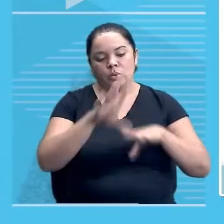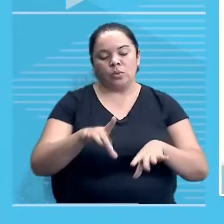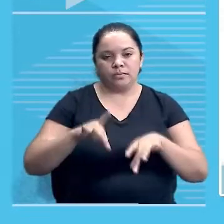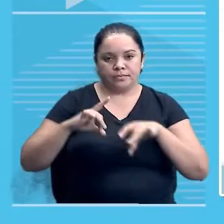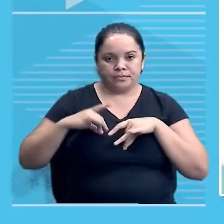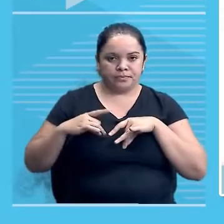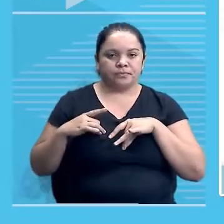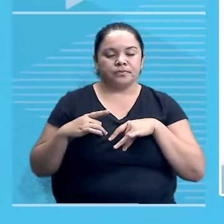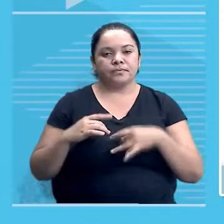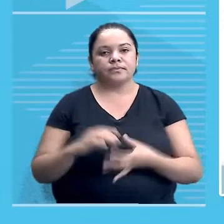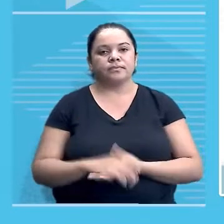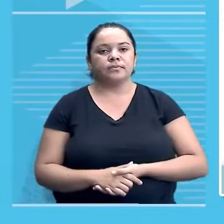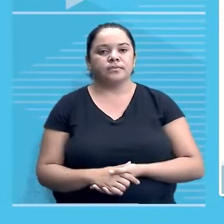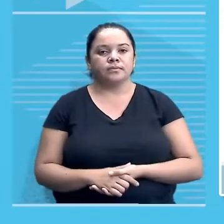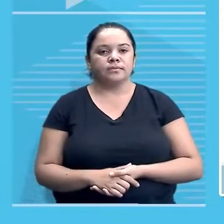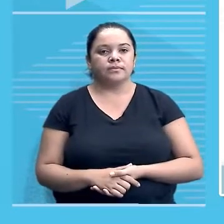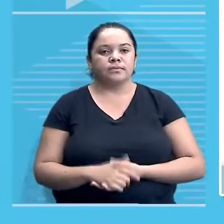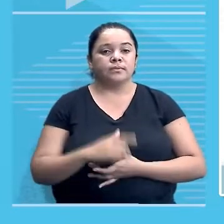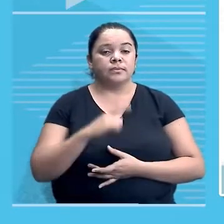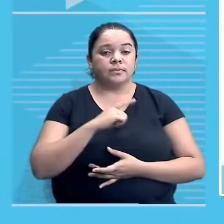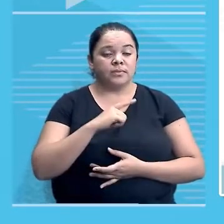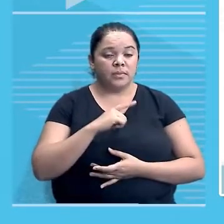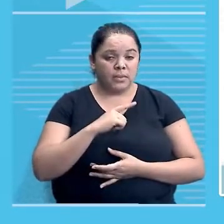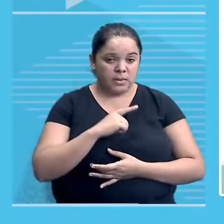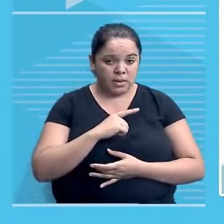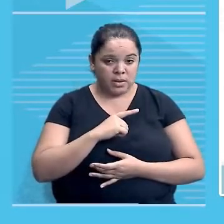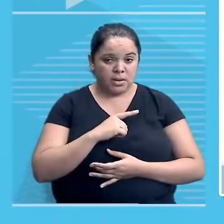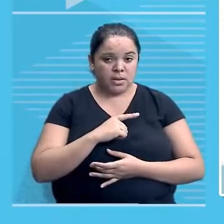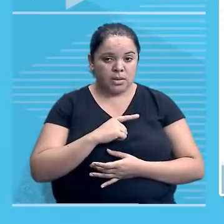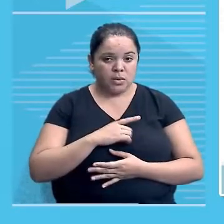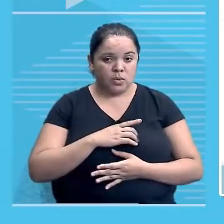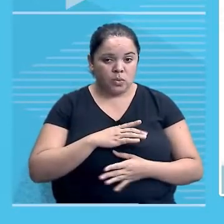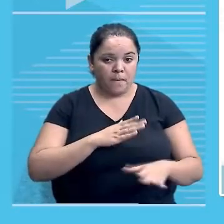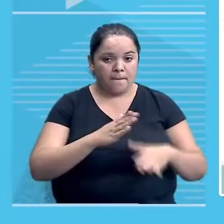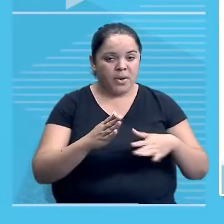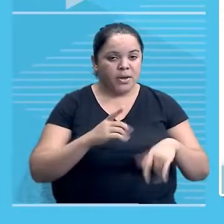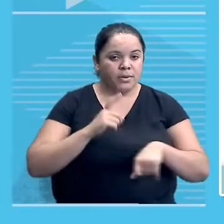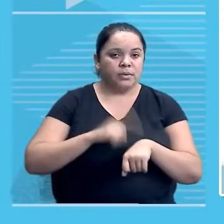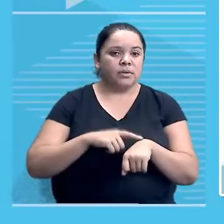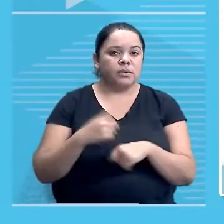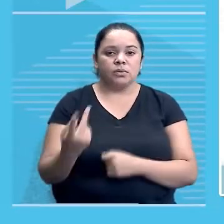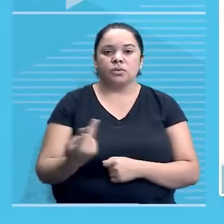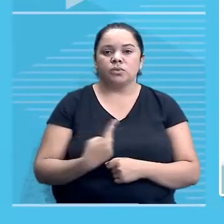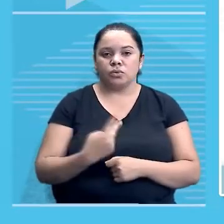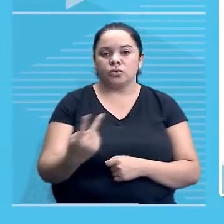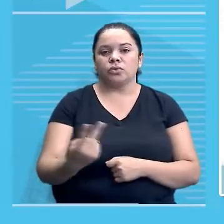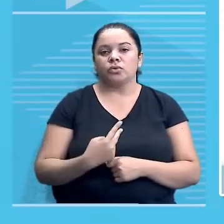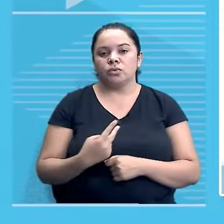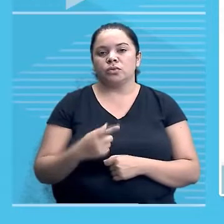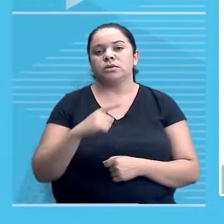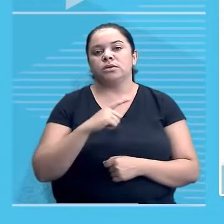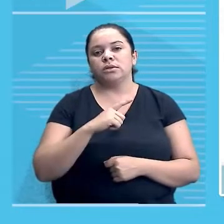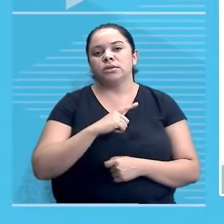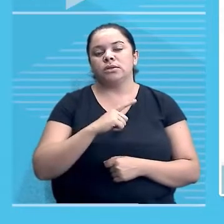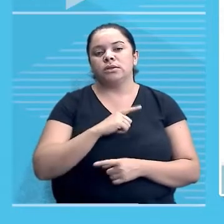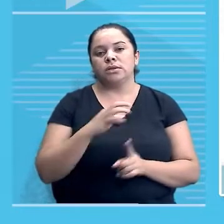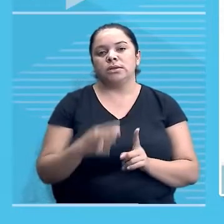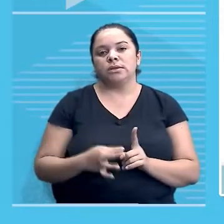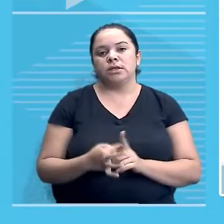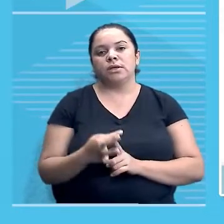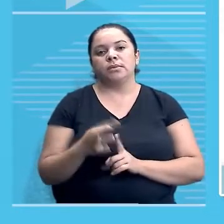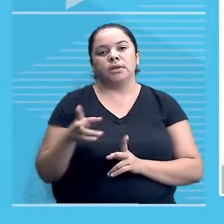vai existir um certo momento que os dois vão possuir a mesma temperatura.